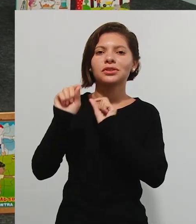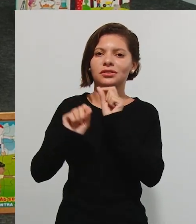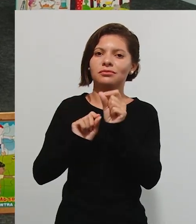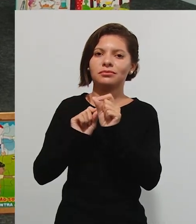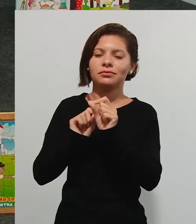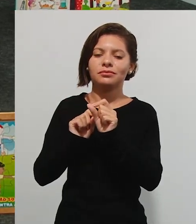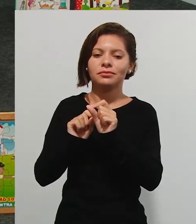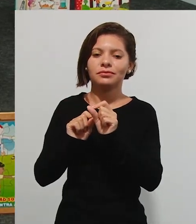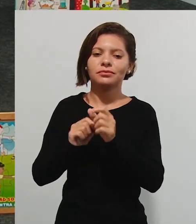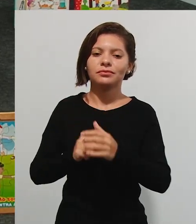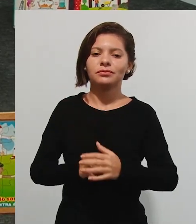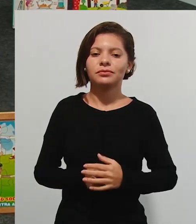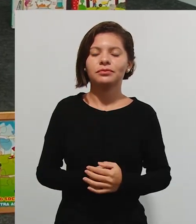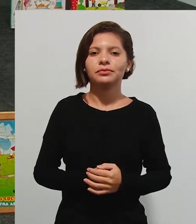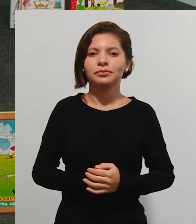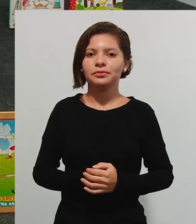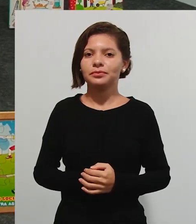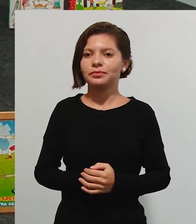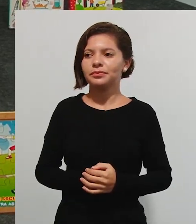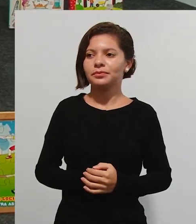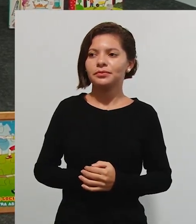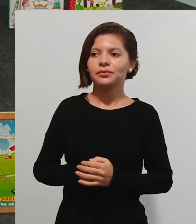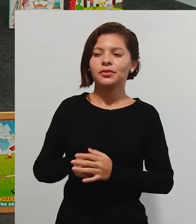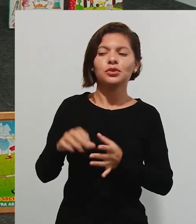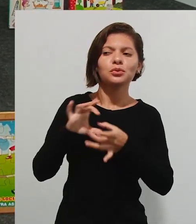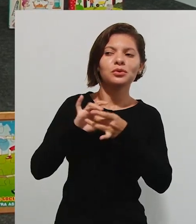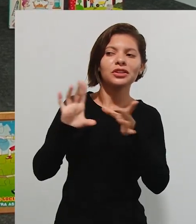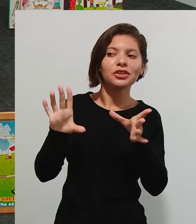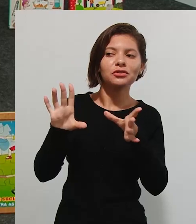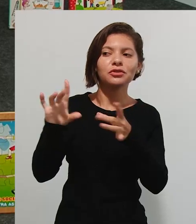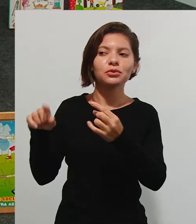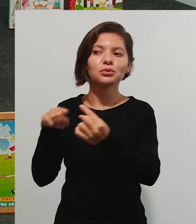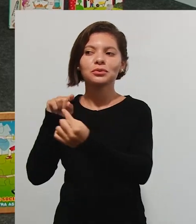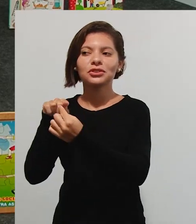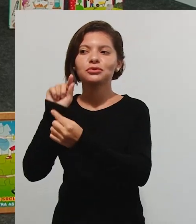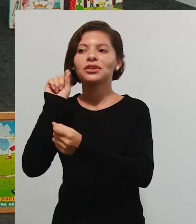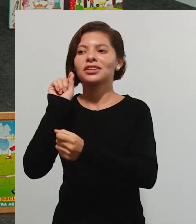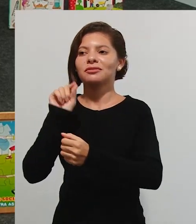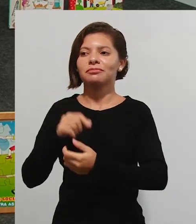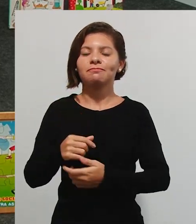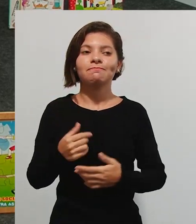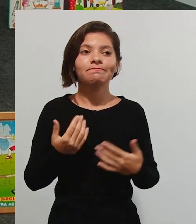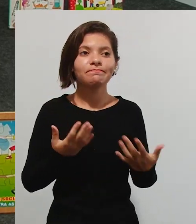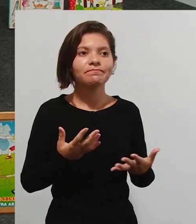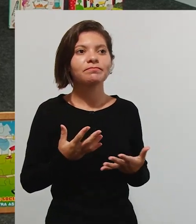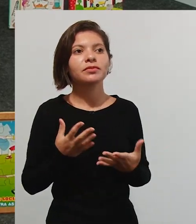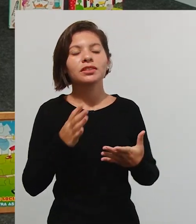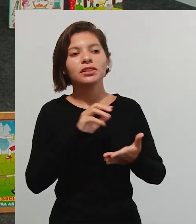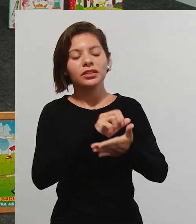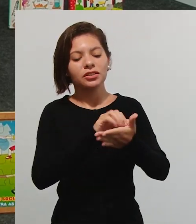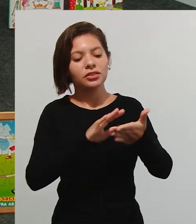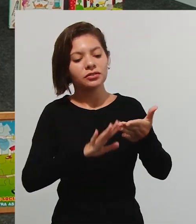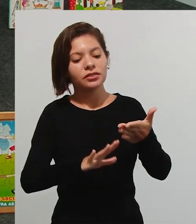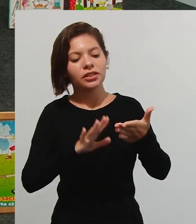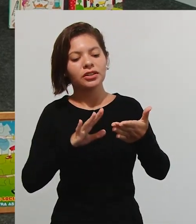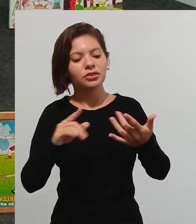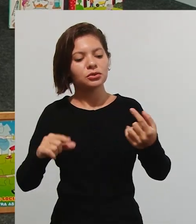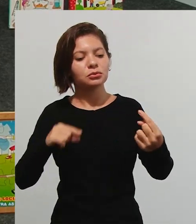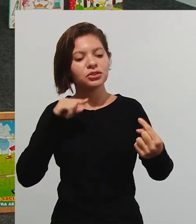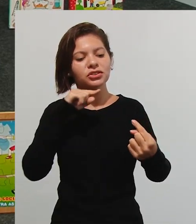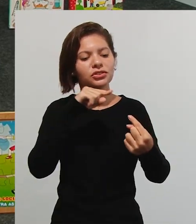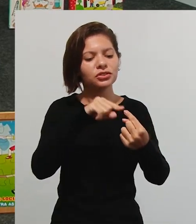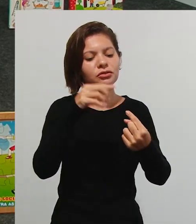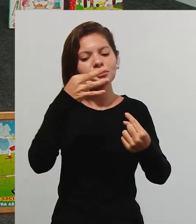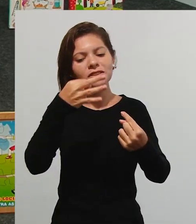de um momento e qual a intencionalidade pedagógica do outro momento? Do livre e do direcionado. Quando a atividade ela é já